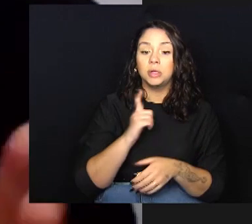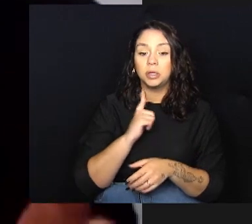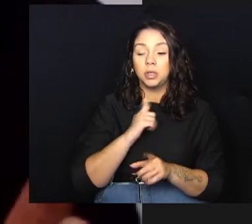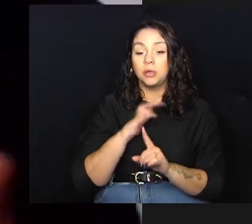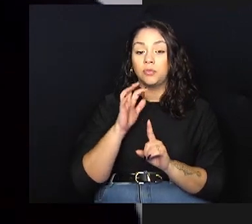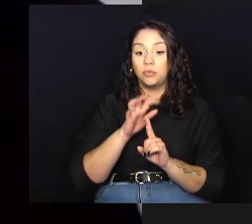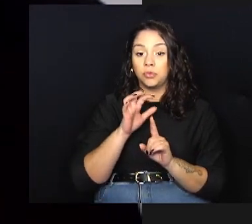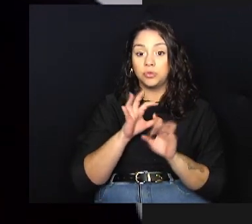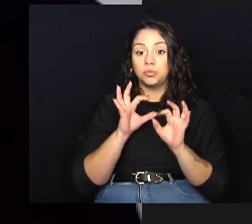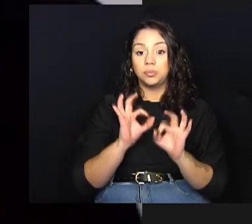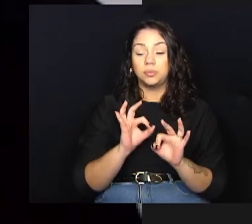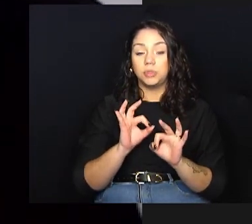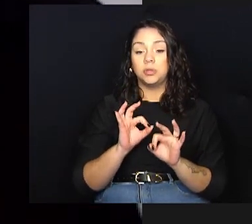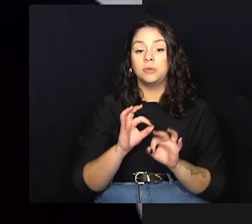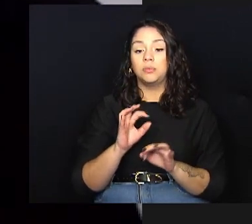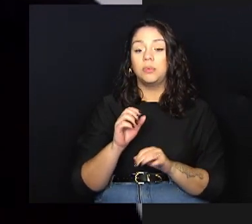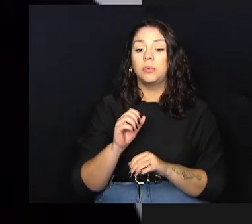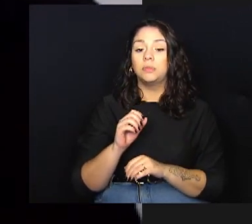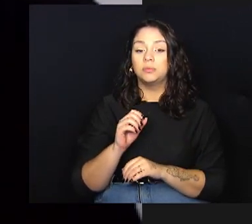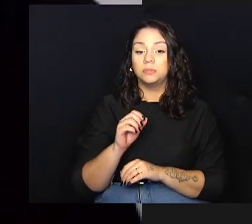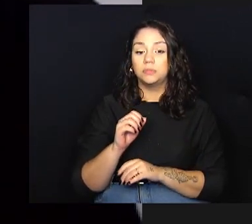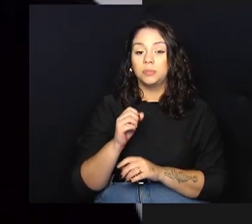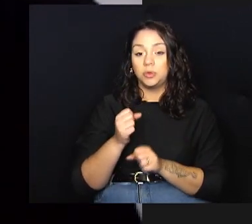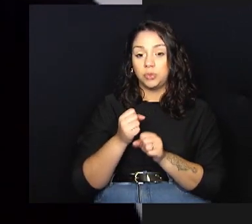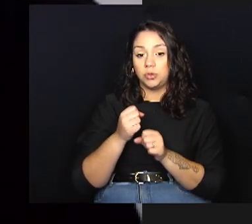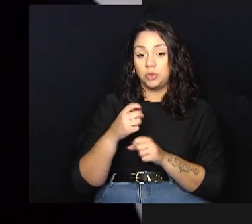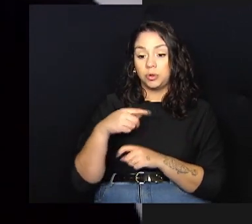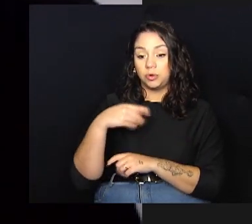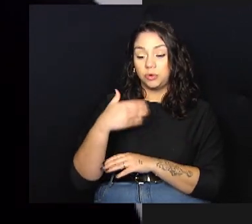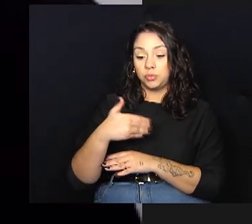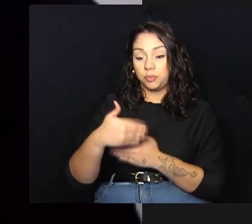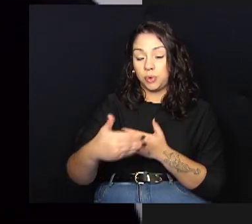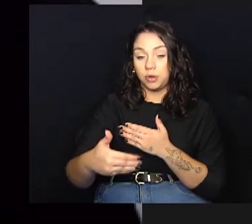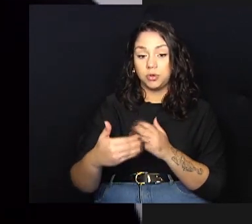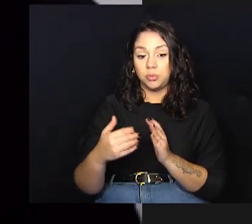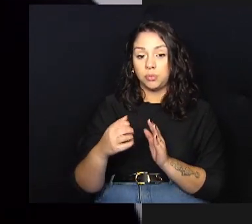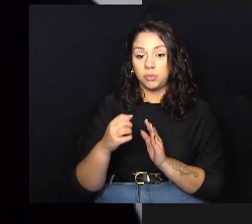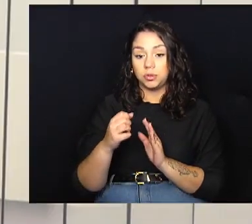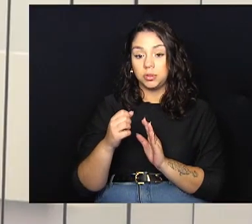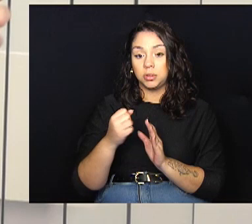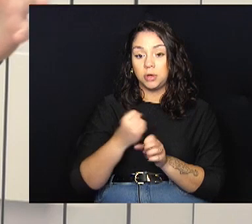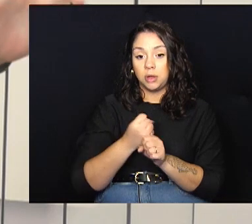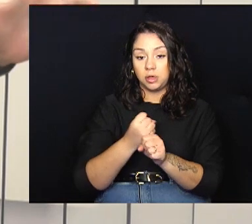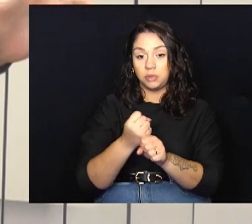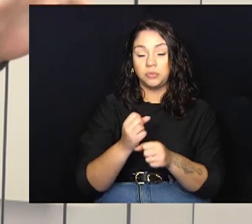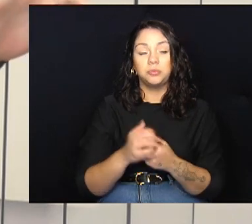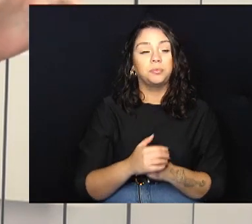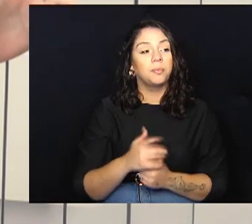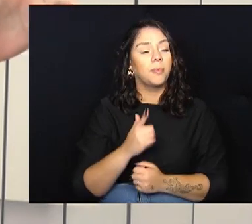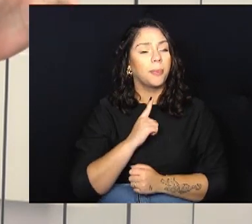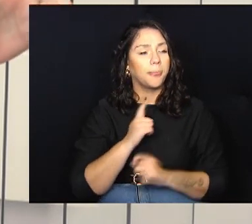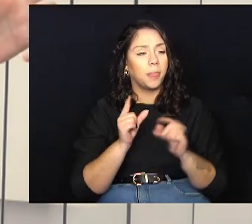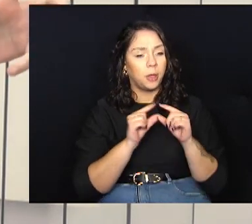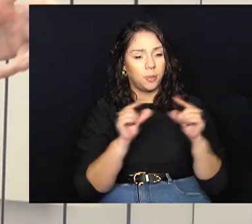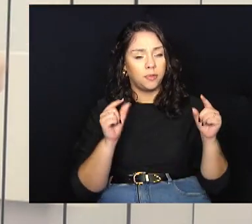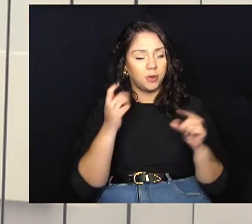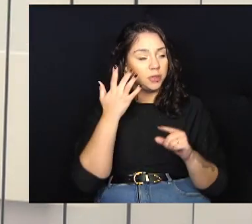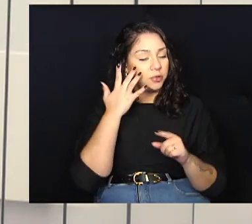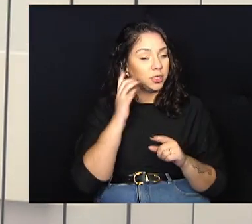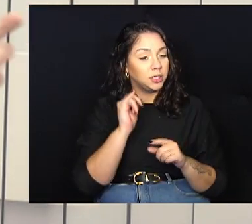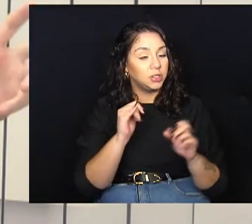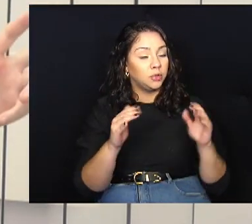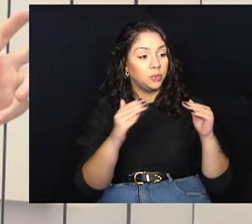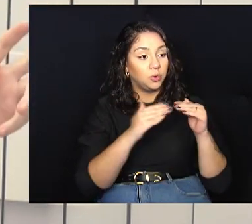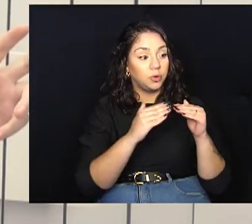incisiva nessas próximas décadas ainda neste assunto então existe uma frase não sei se o senhor concorda que